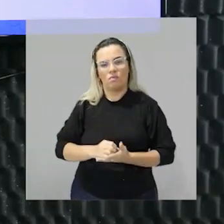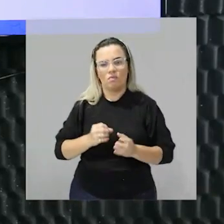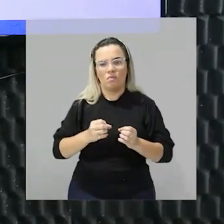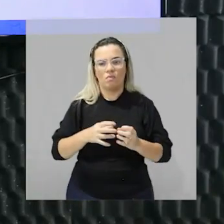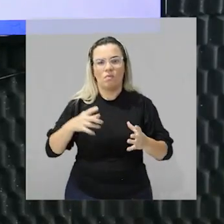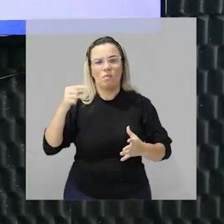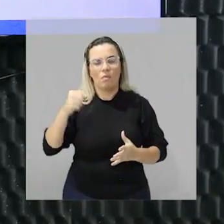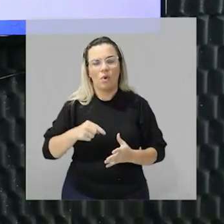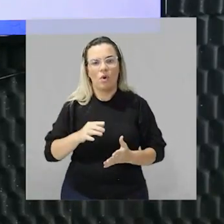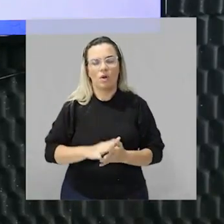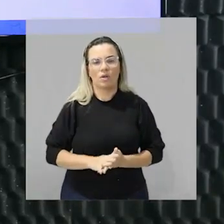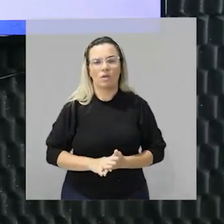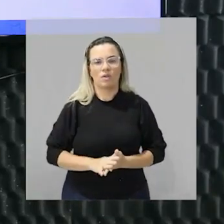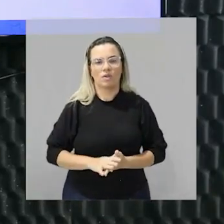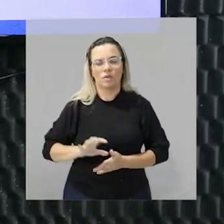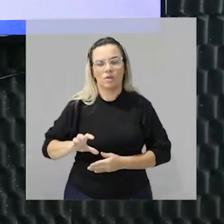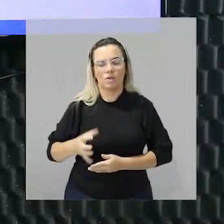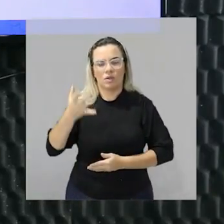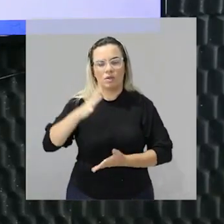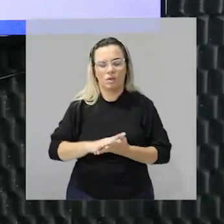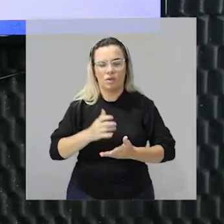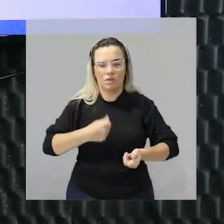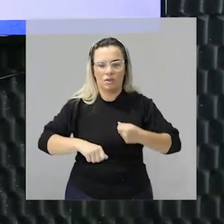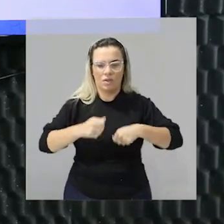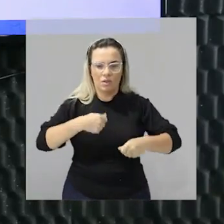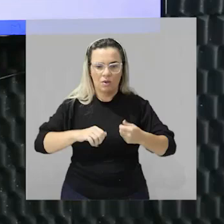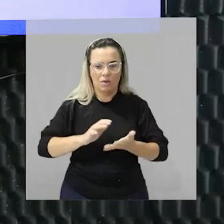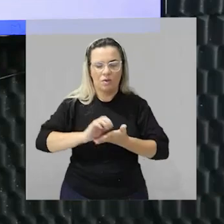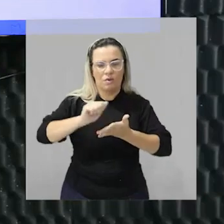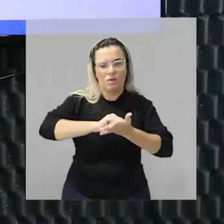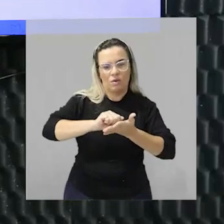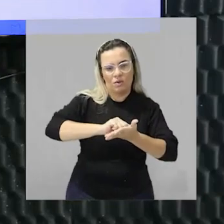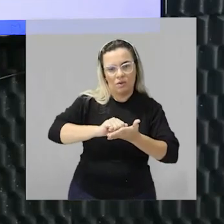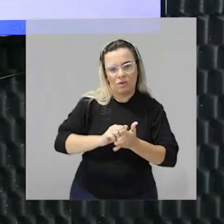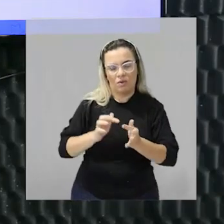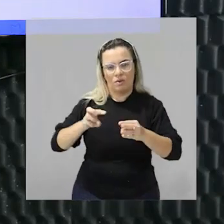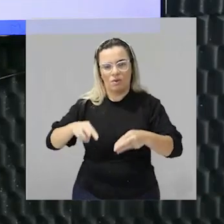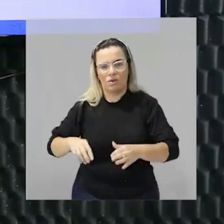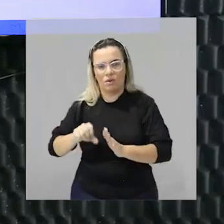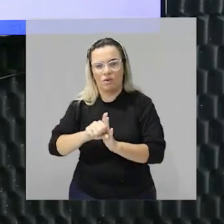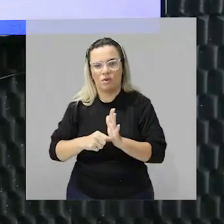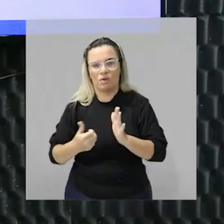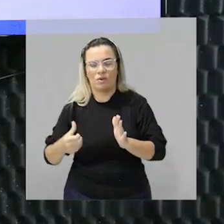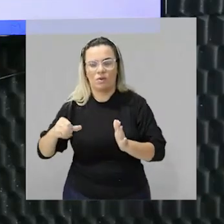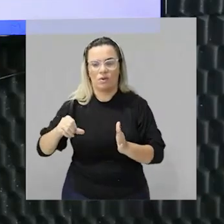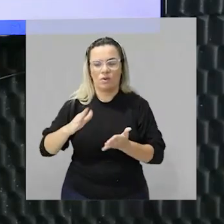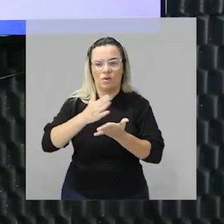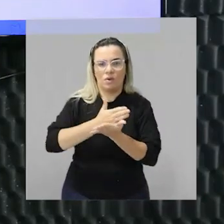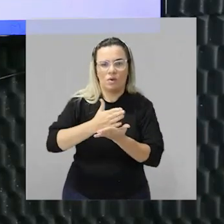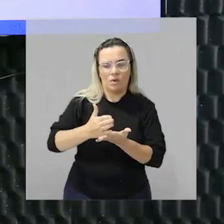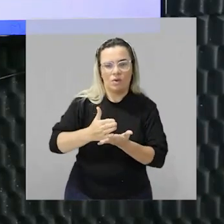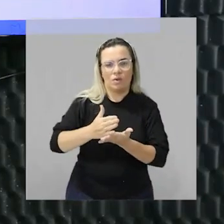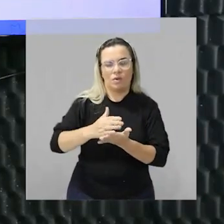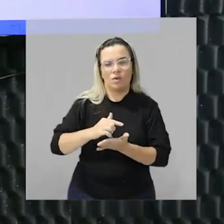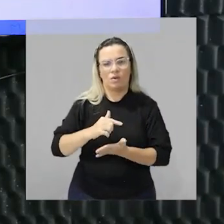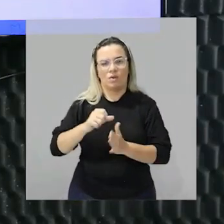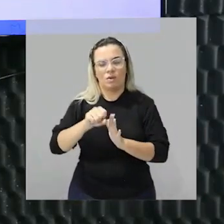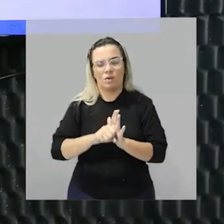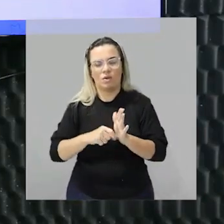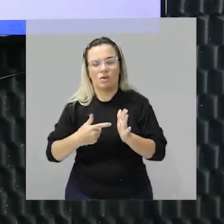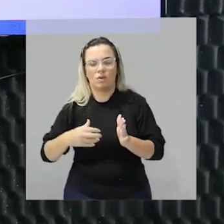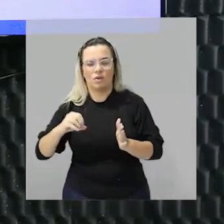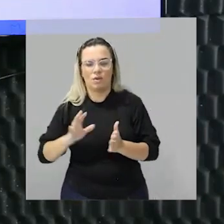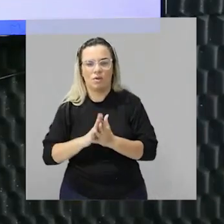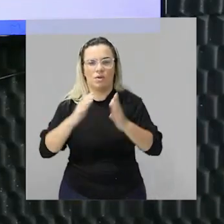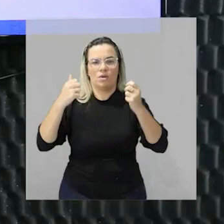explosão da economia da borracha no final do século XIX e no começo do século XX,